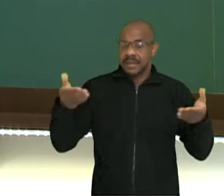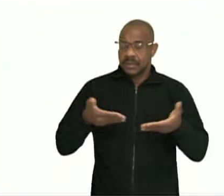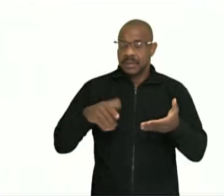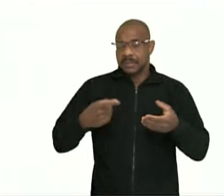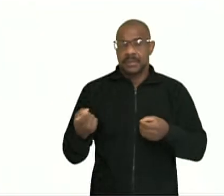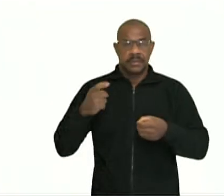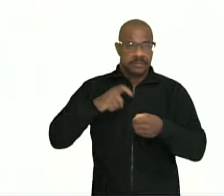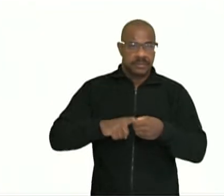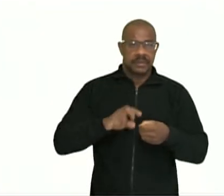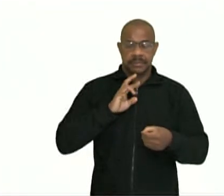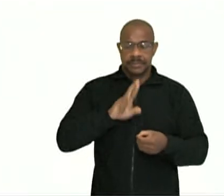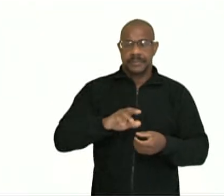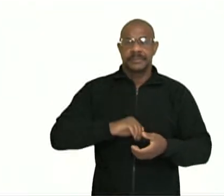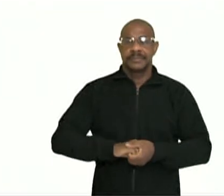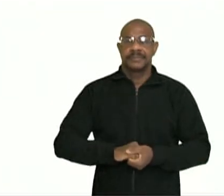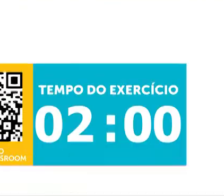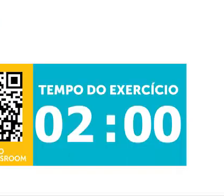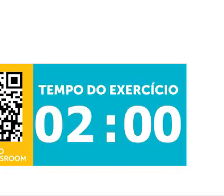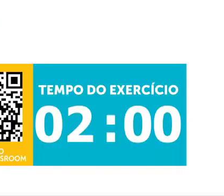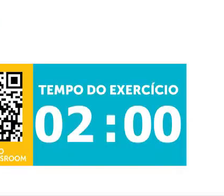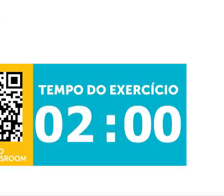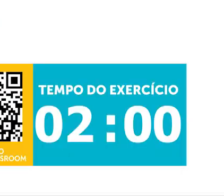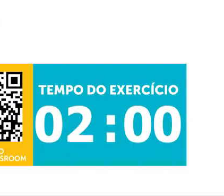conferir contigo, combinado?